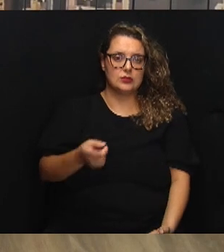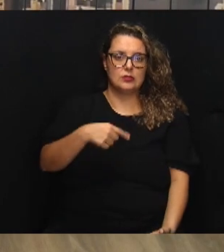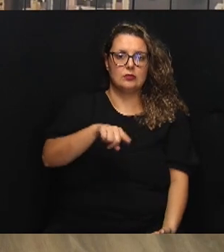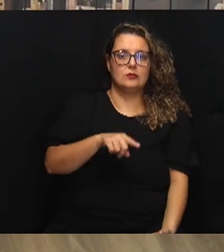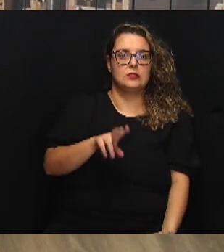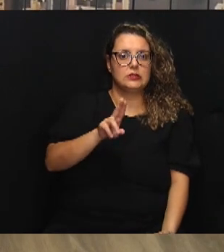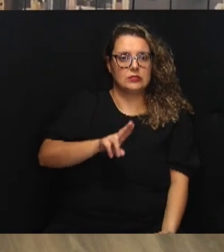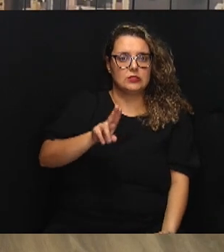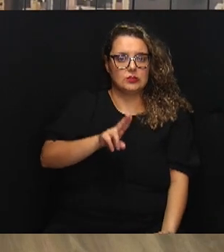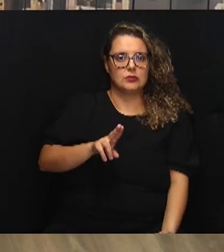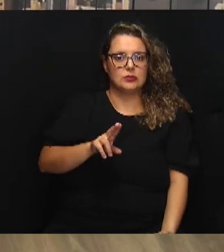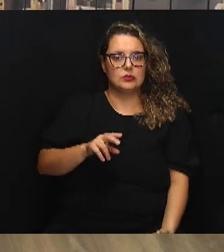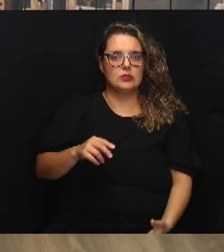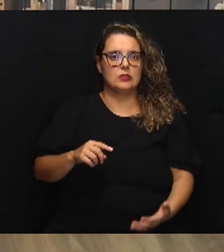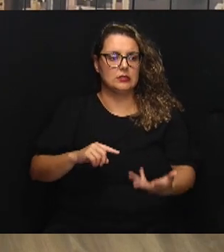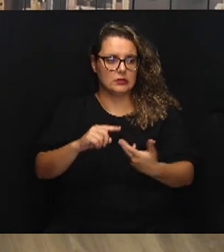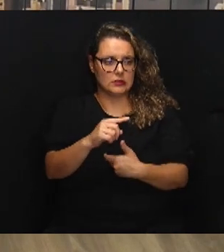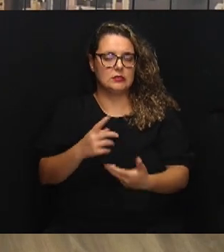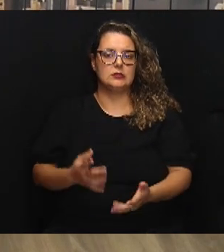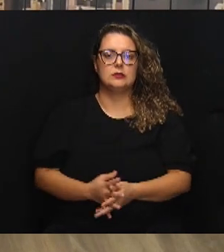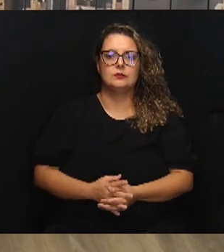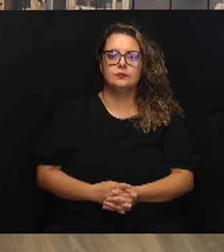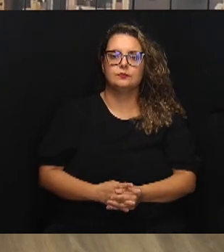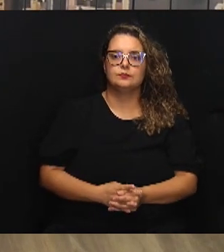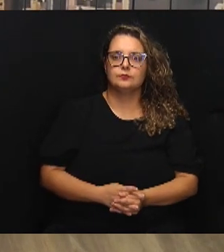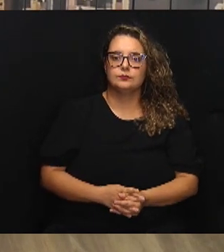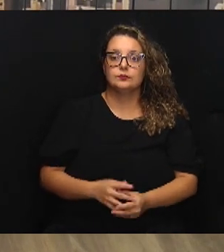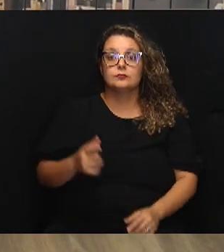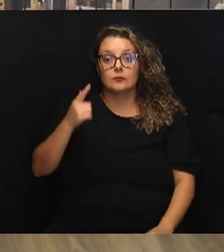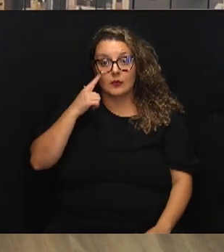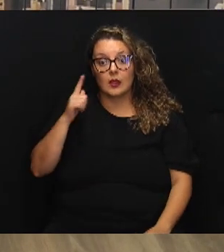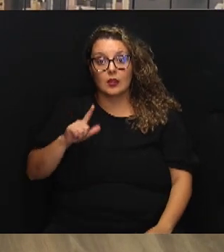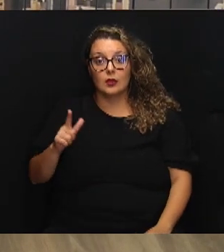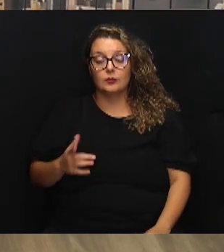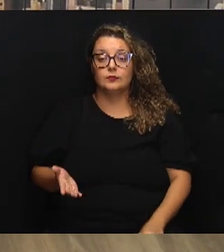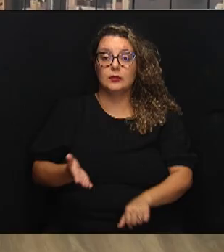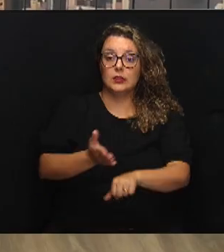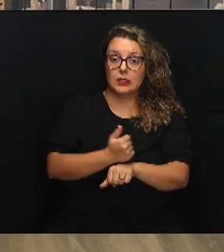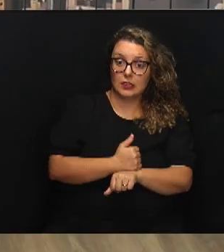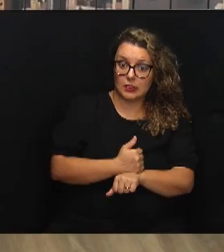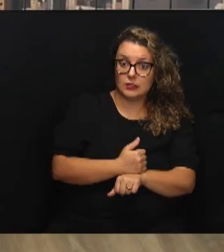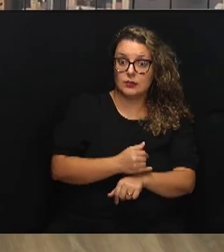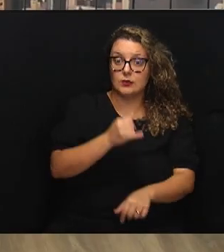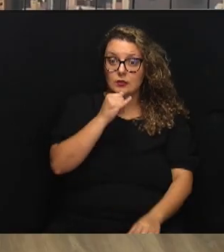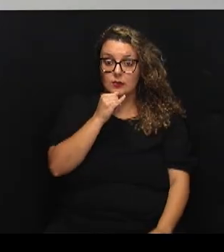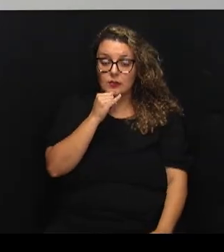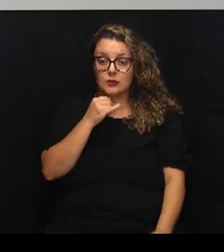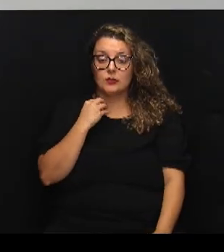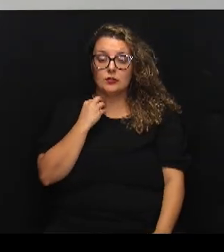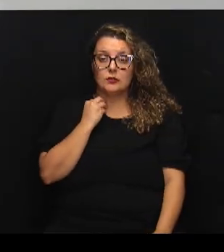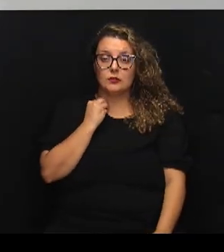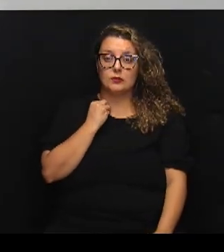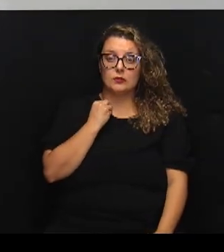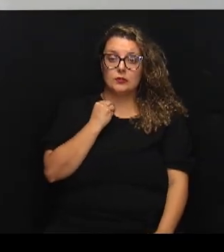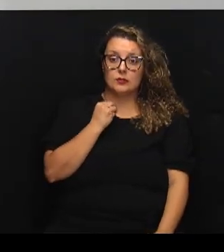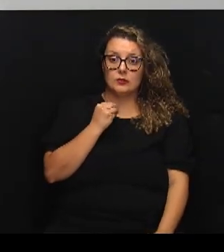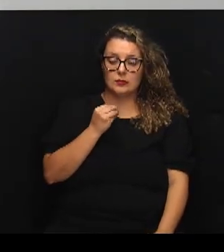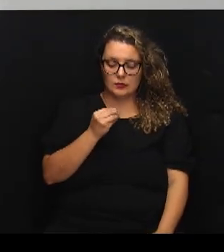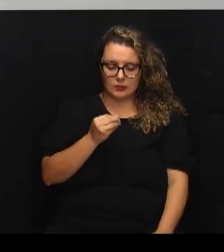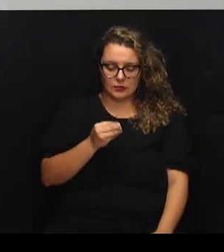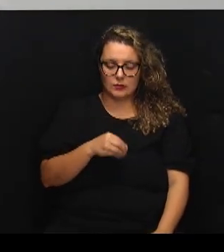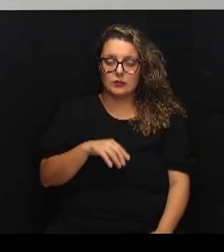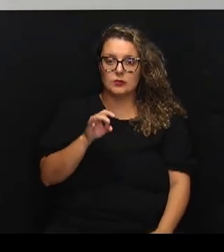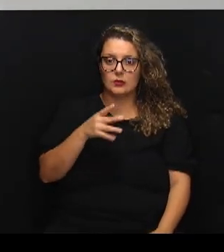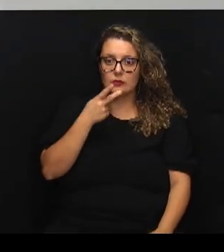tipos de embalagens que vocês utilizaram esses resíduos? Claro, claro. Antes de dar os exemplos, eu vou